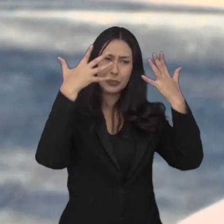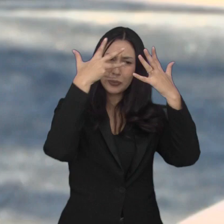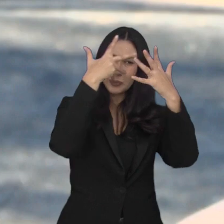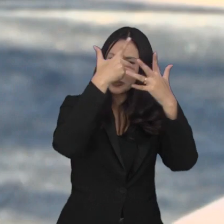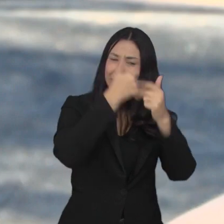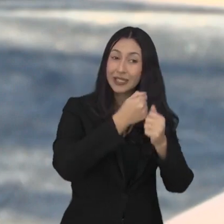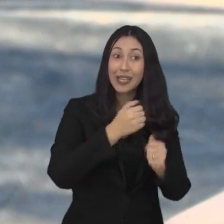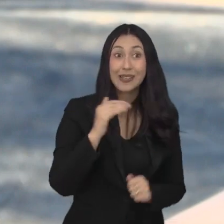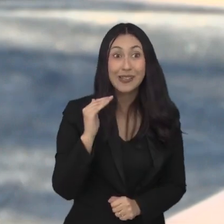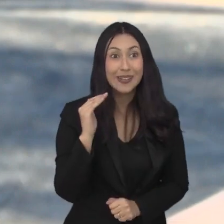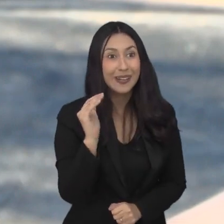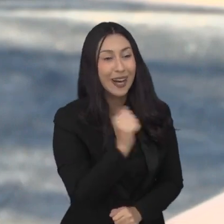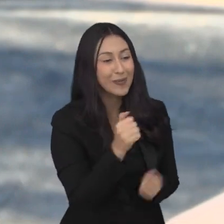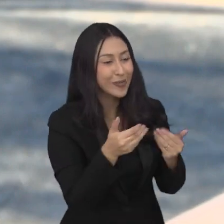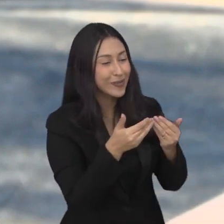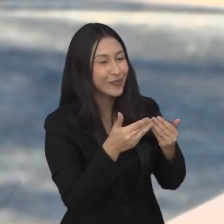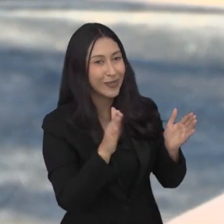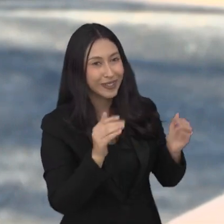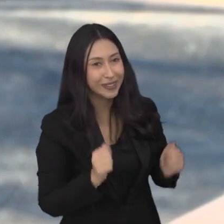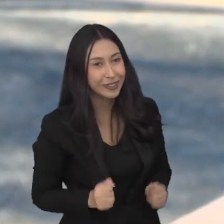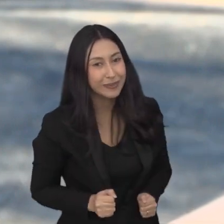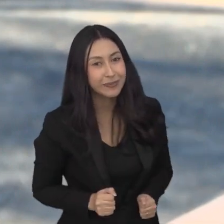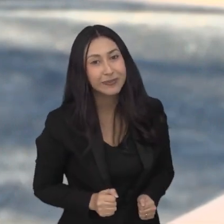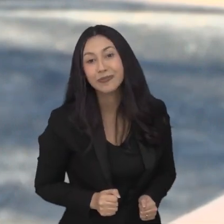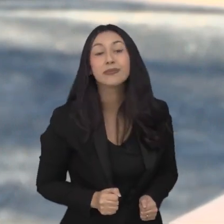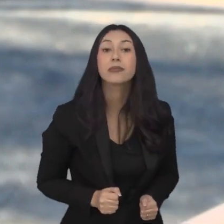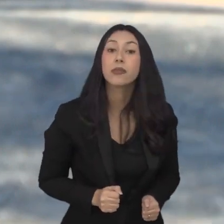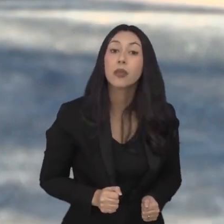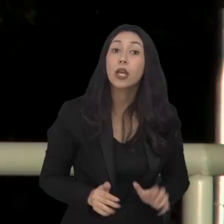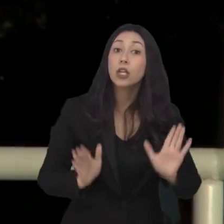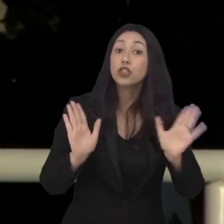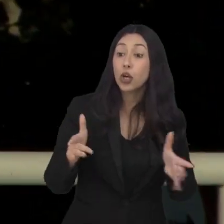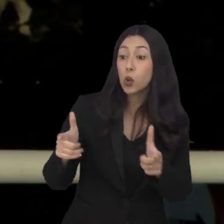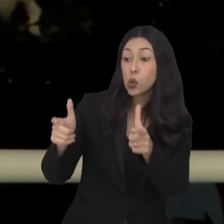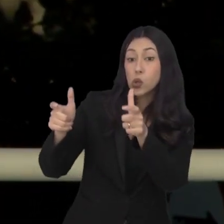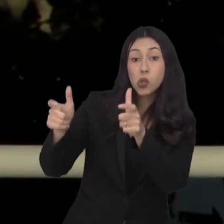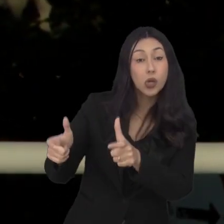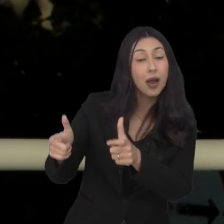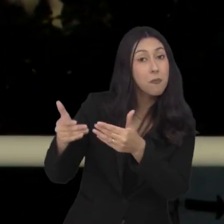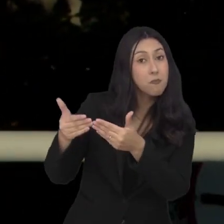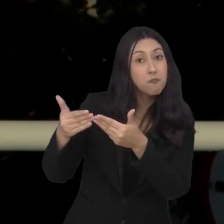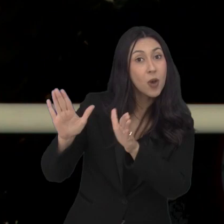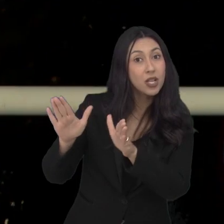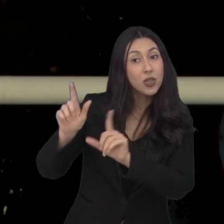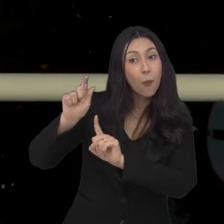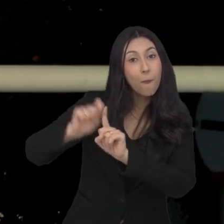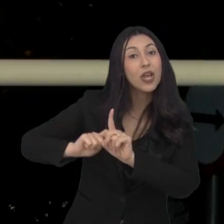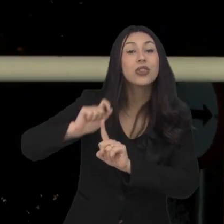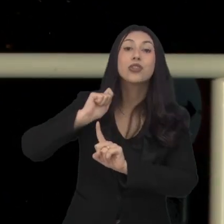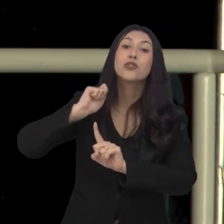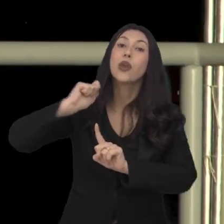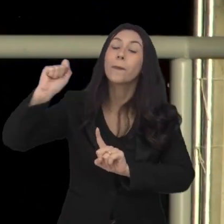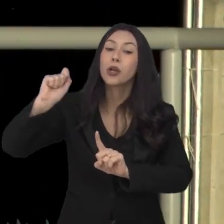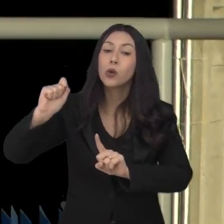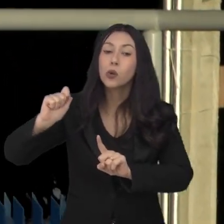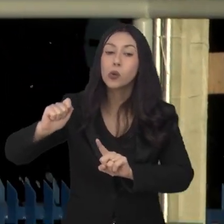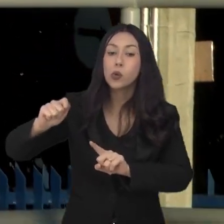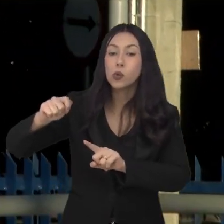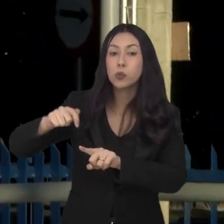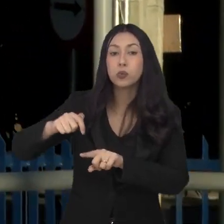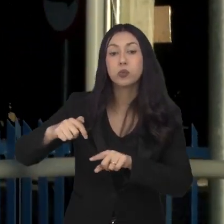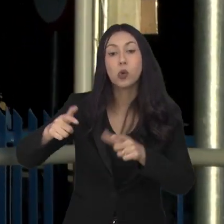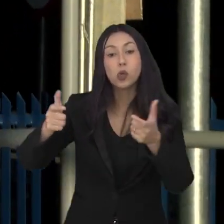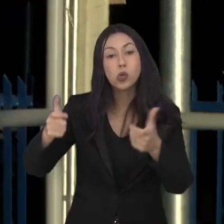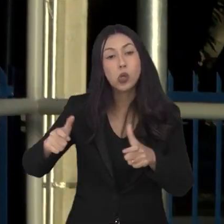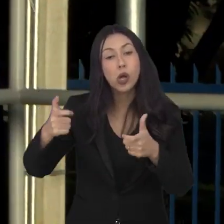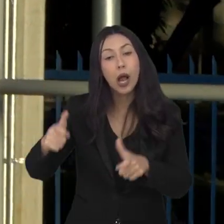totalmente bonita, para logo a gente está inaugurando. Já este outro espaço está disponível ao público desde abril.